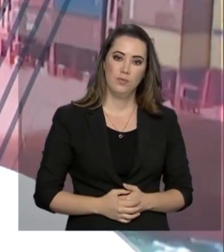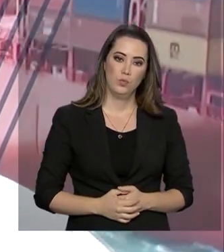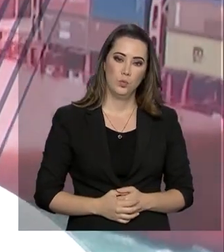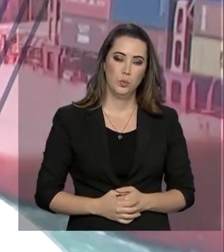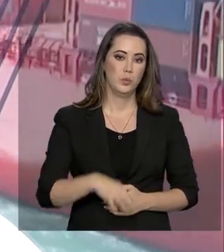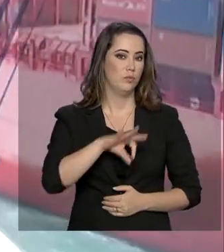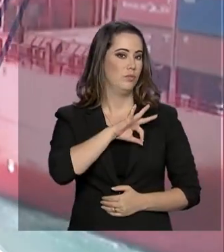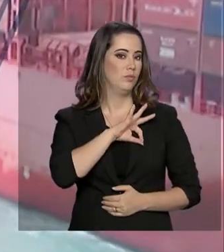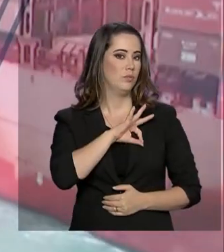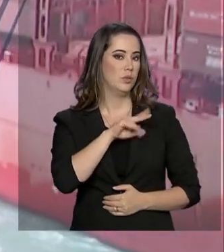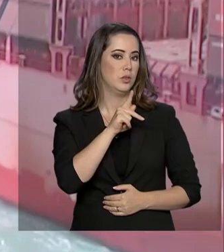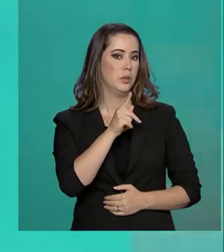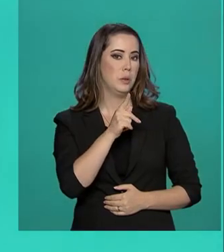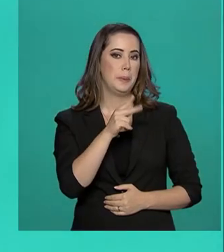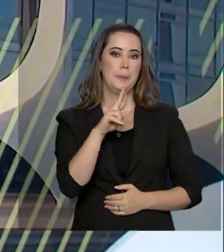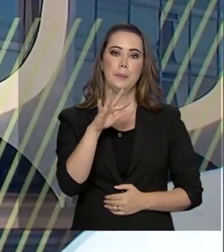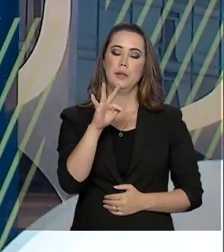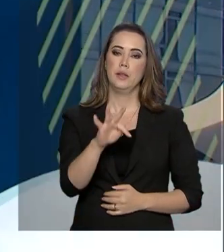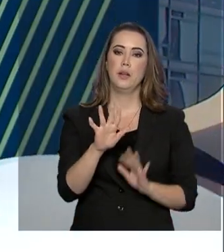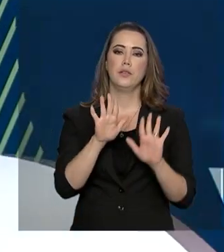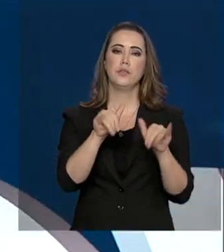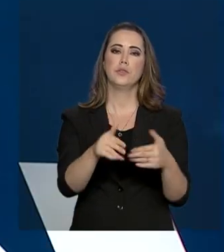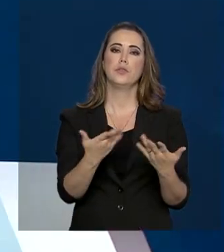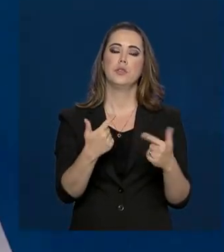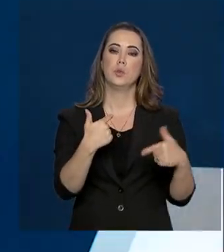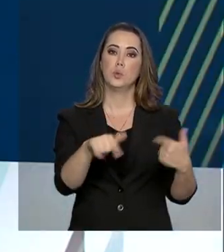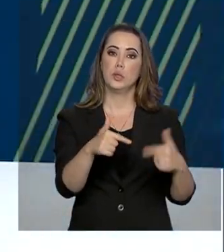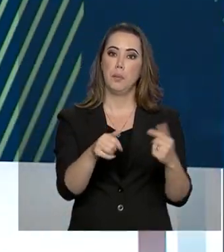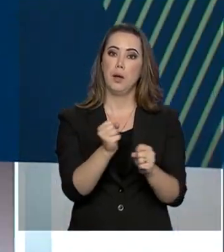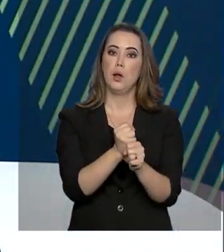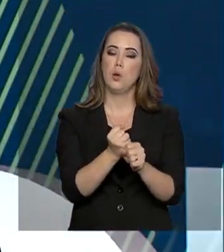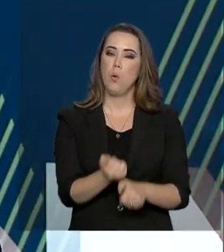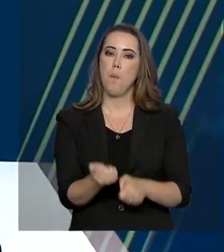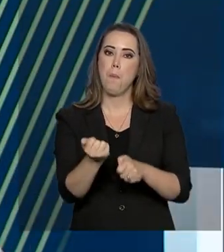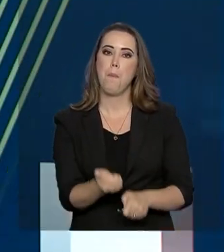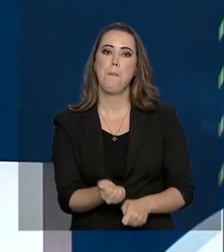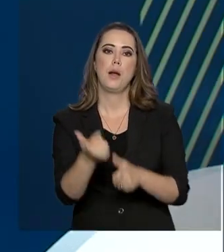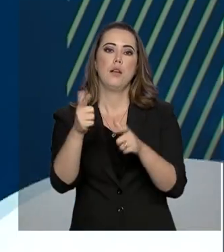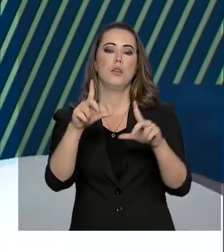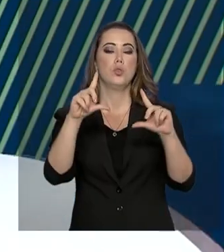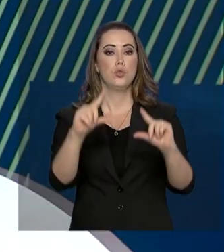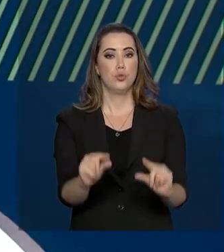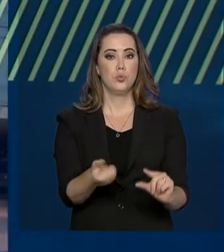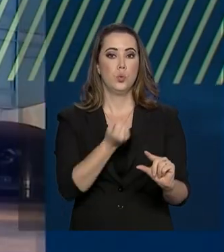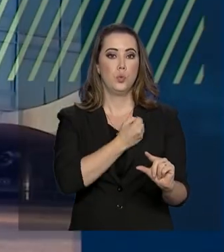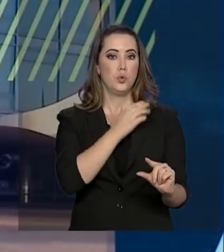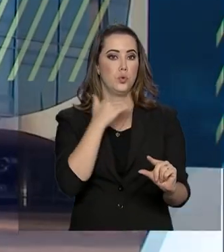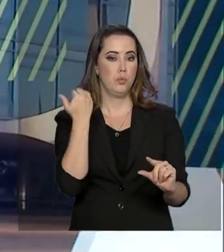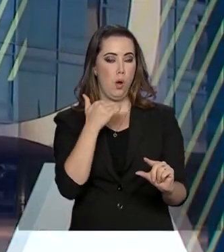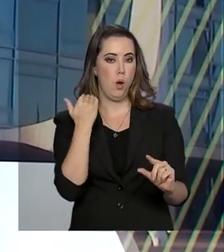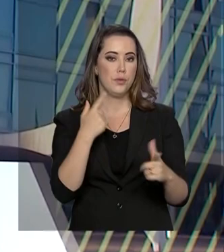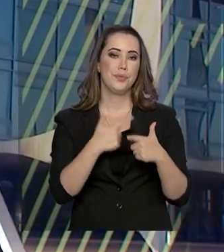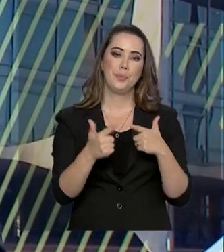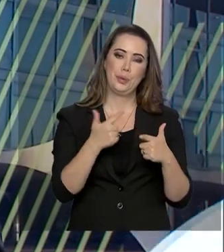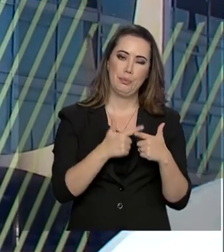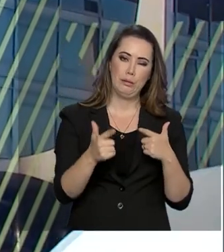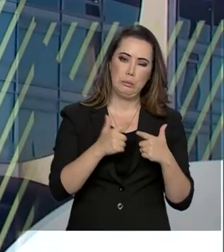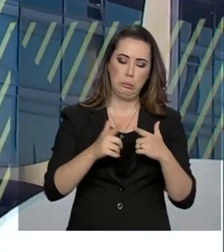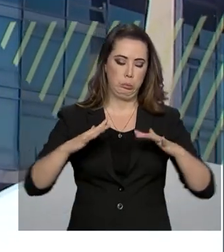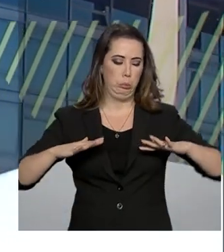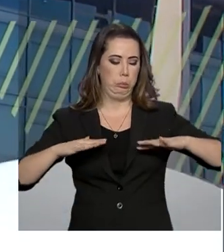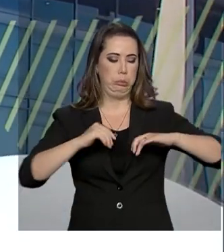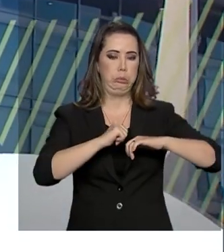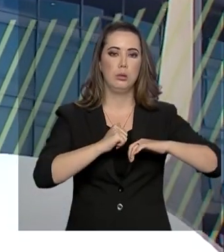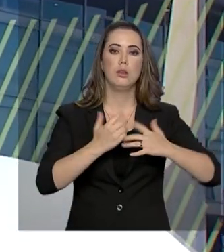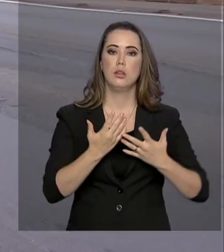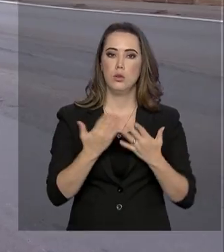A Polícia Rodoviária Federal encerrou a operação Ano Novo, com redução no número de mortes e acidentes na comparação com o